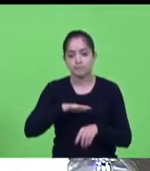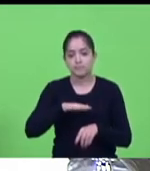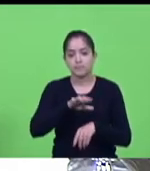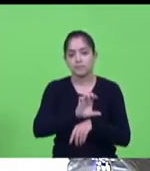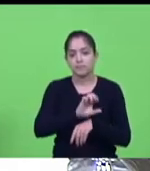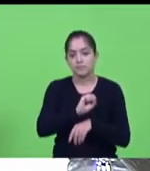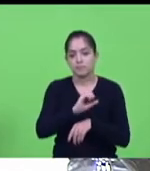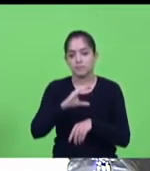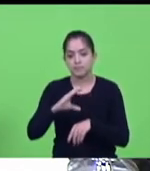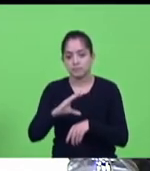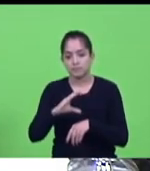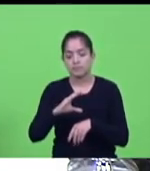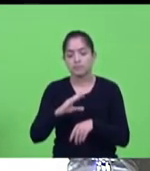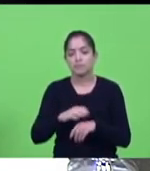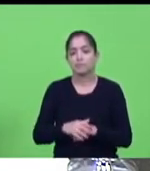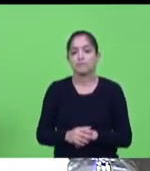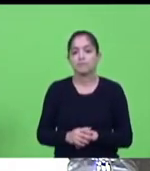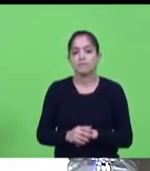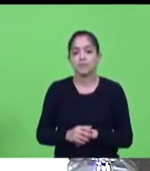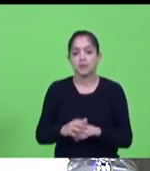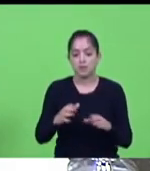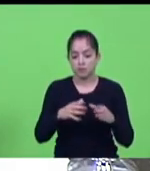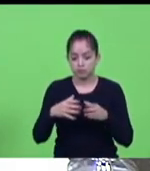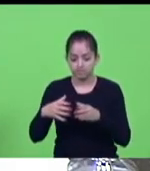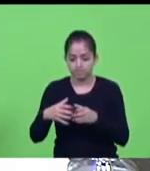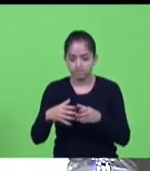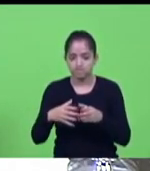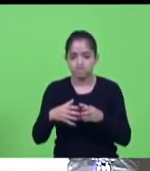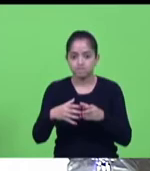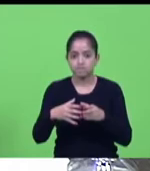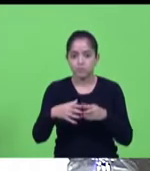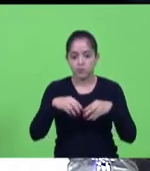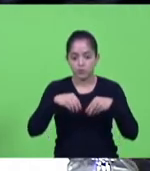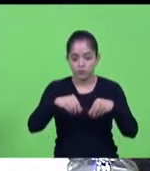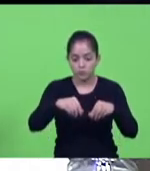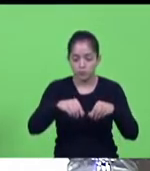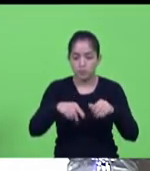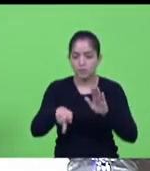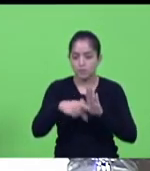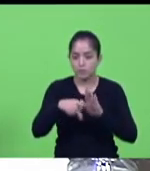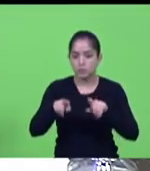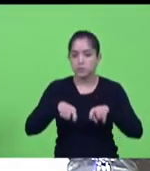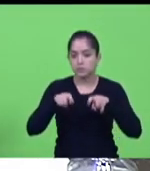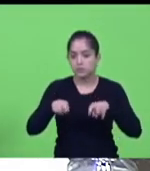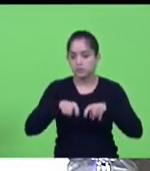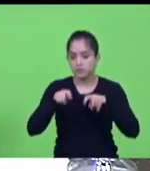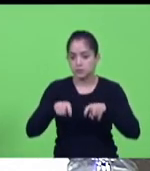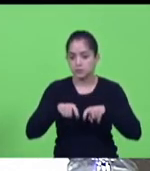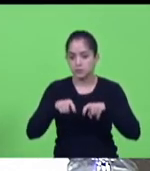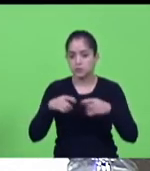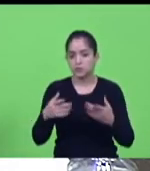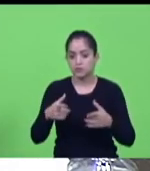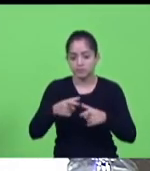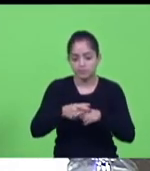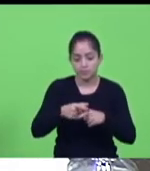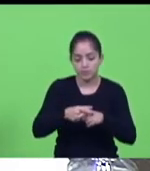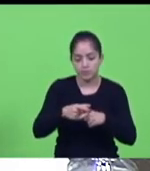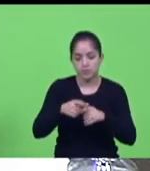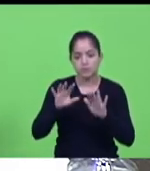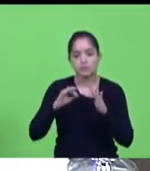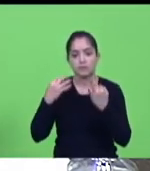catarinense, formado por pequenas propriedades rurais, por minifúndios,